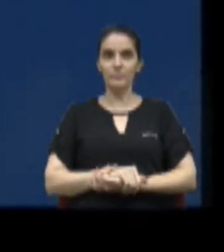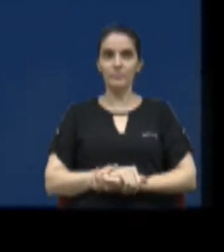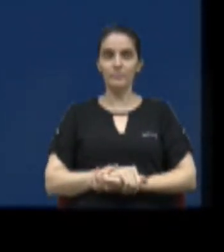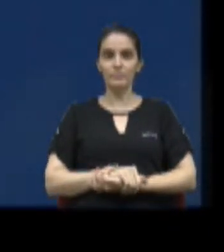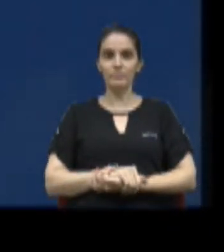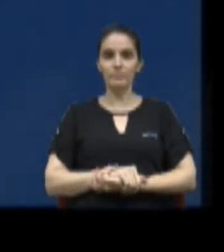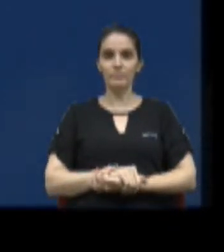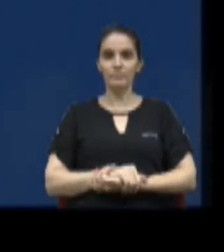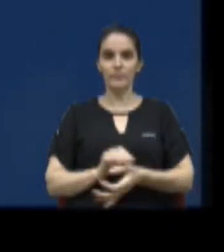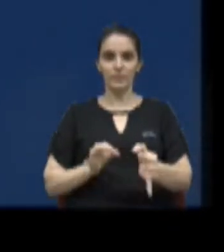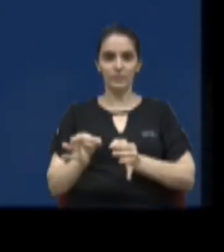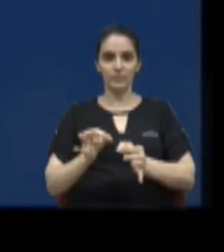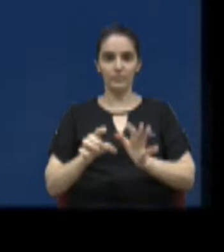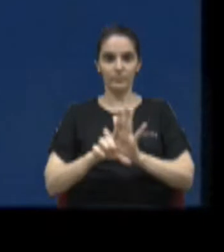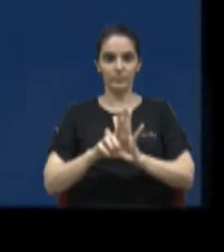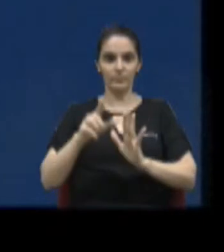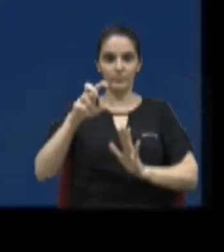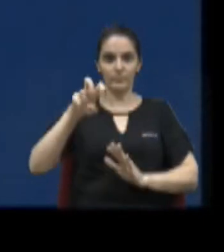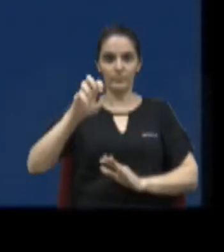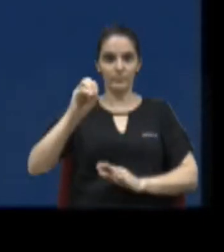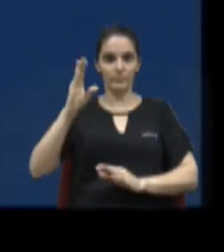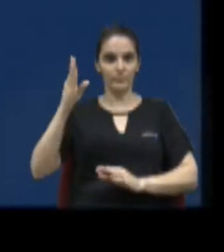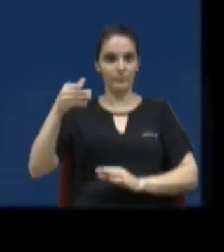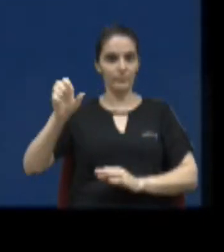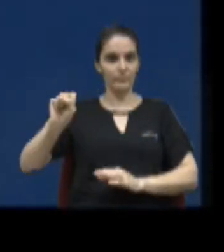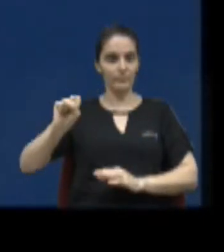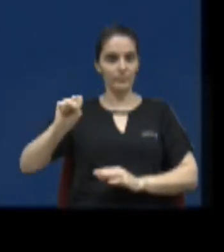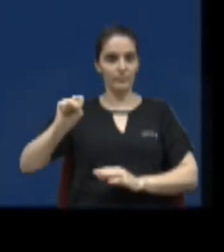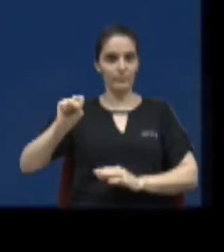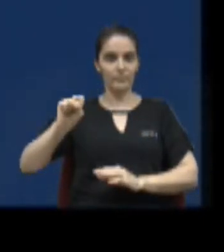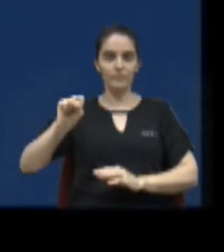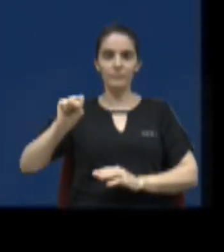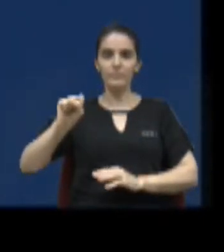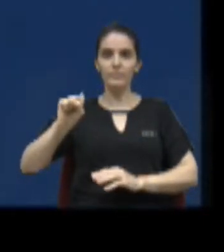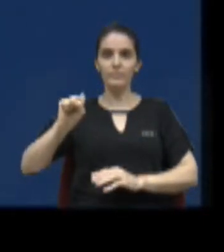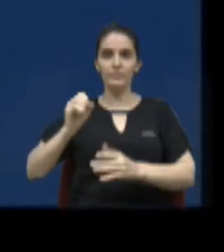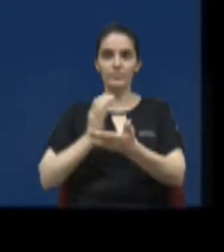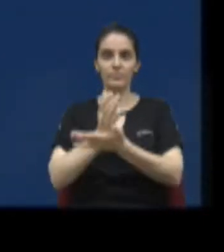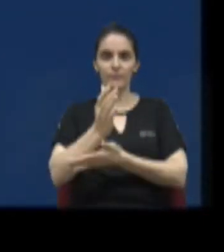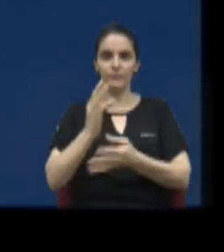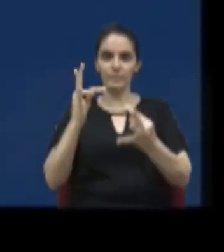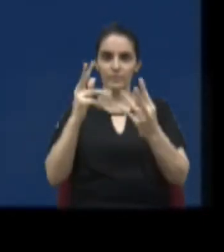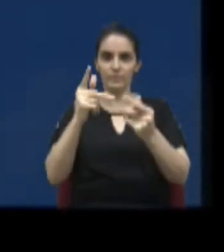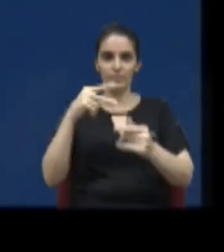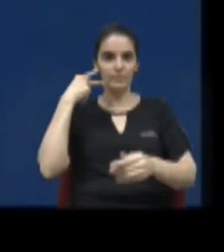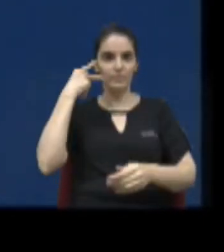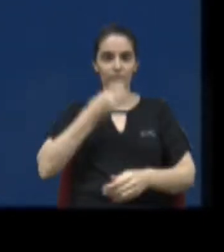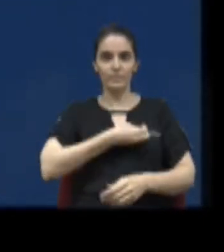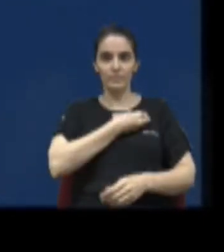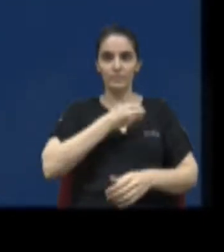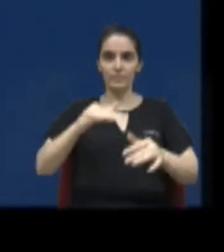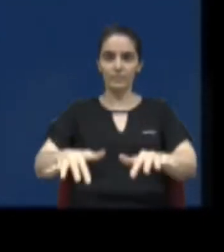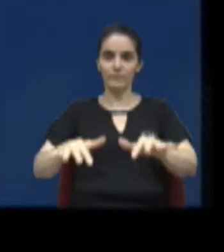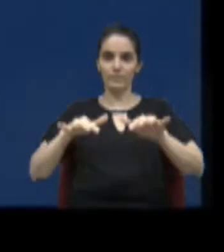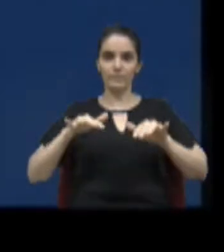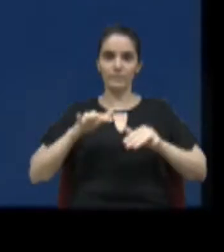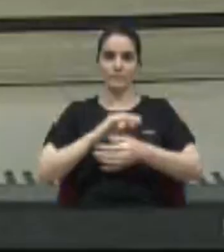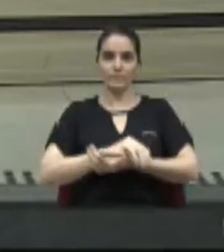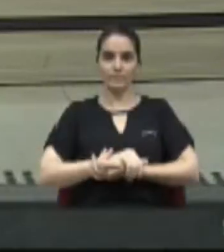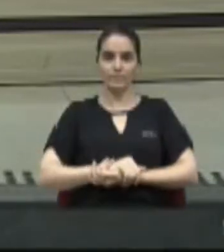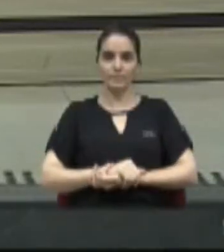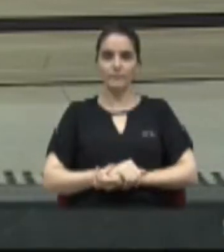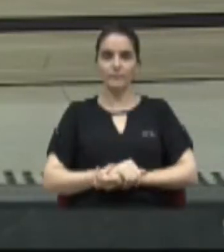O projeto de lei 50/2018 ele foi aprovado por todos os vereadores presentes no